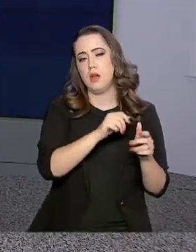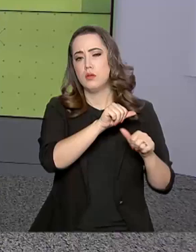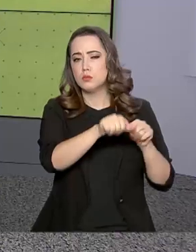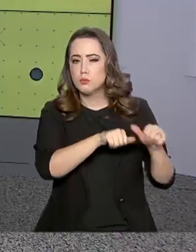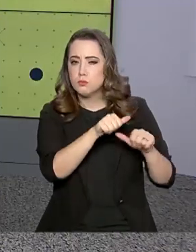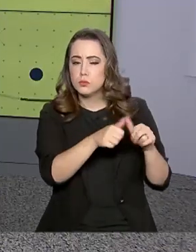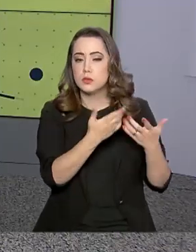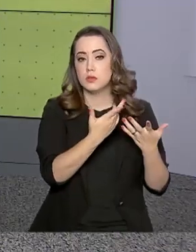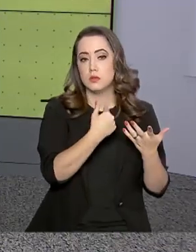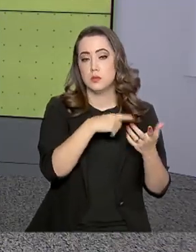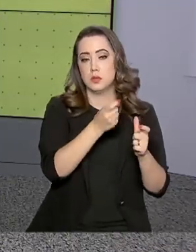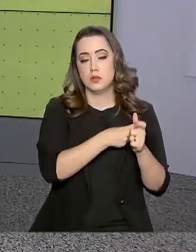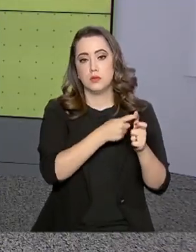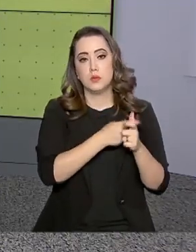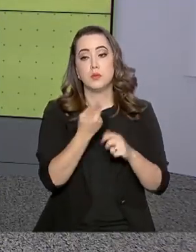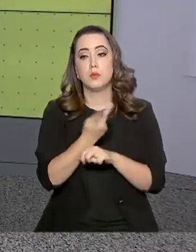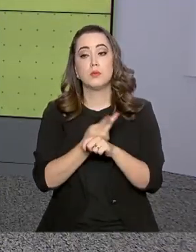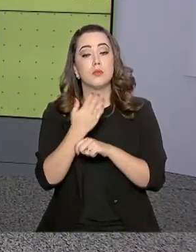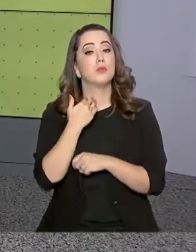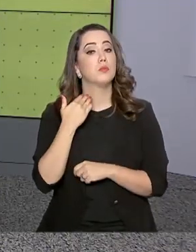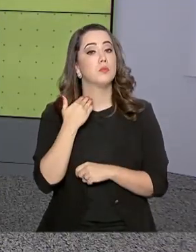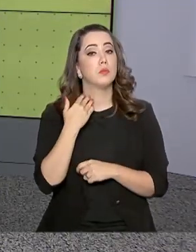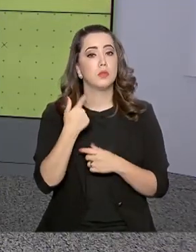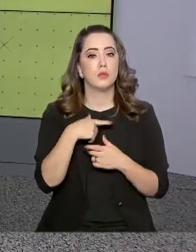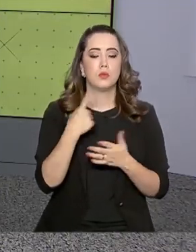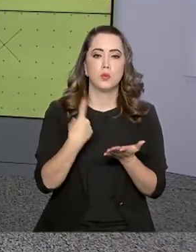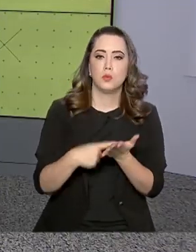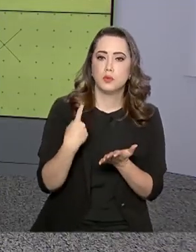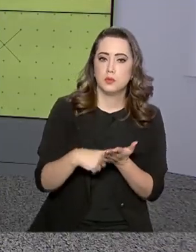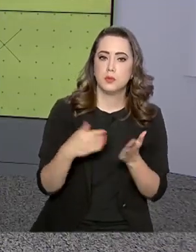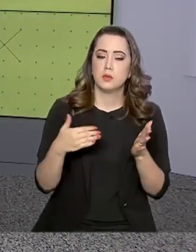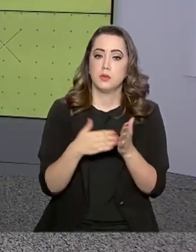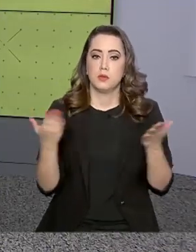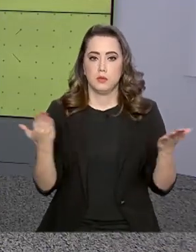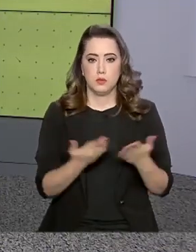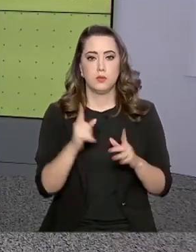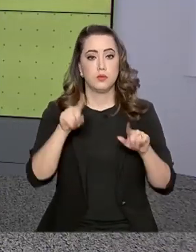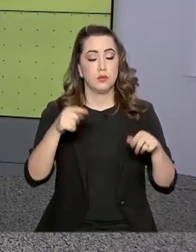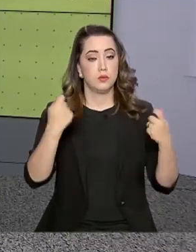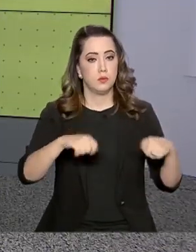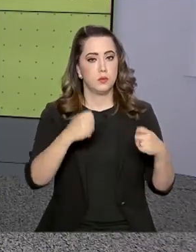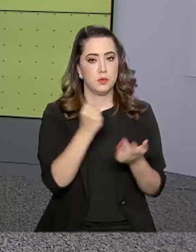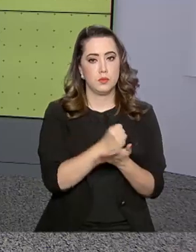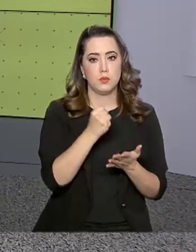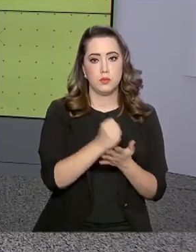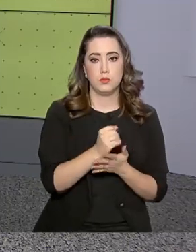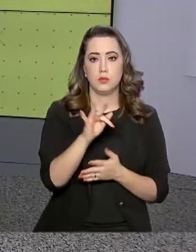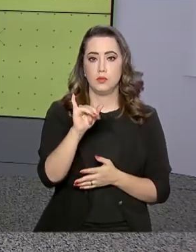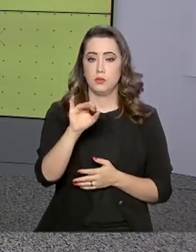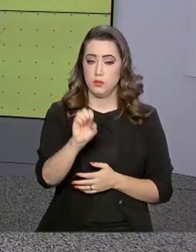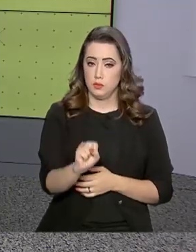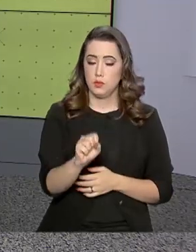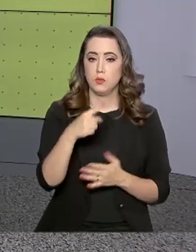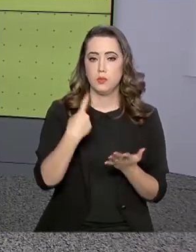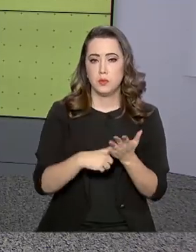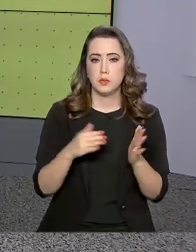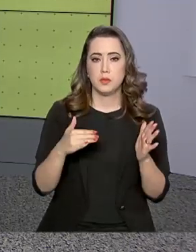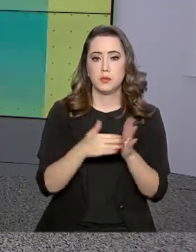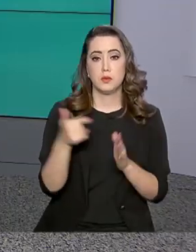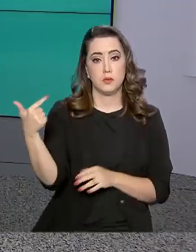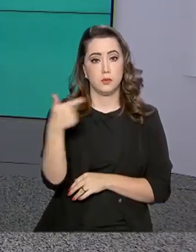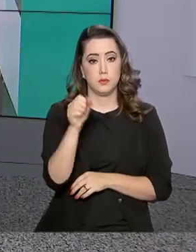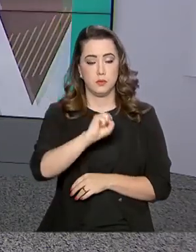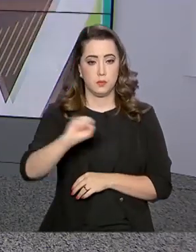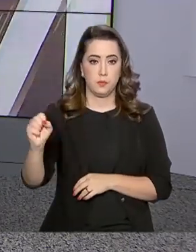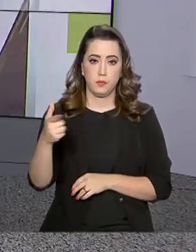bancária onde o contrato foi assinado para fazer o acordo. É necessário que o contrato com o FIES tenha sido firmado até o segundo